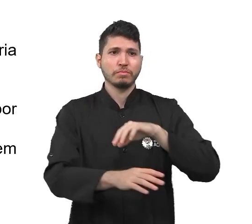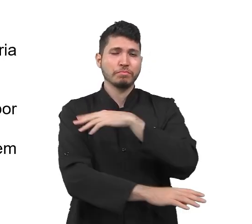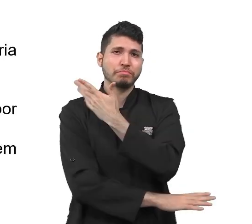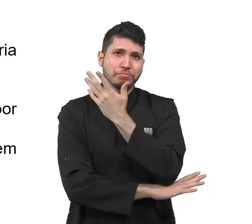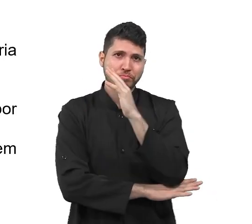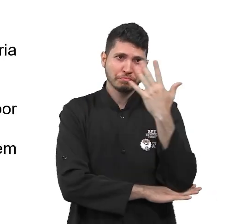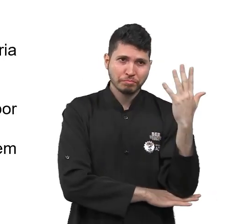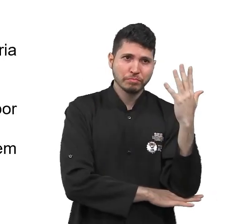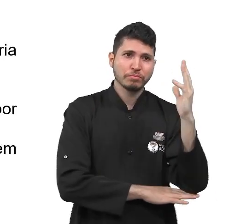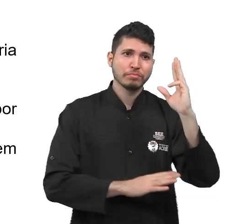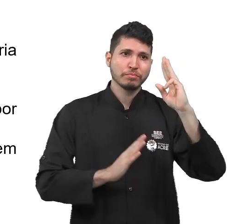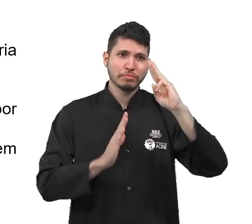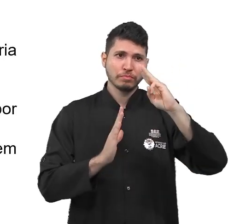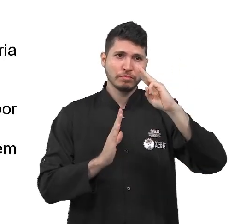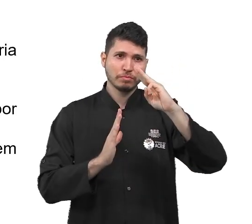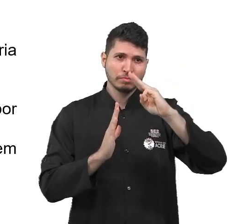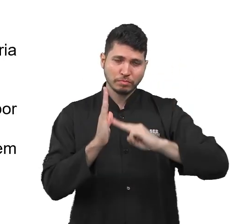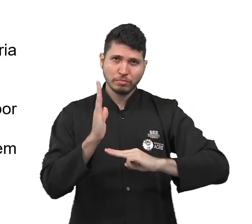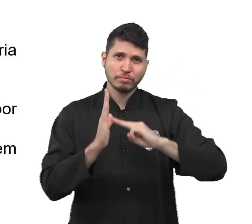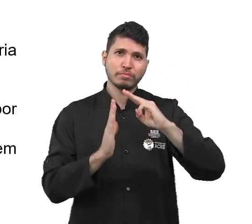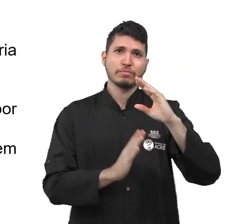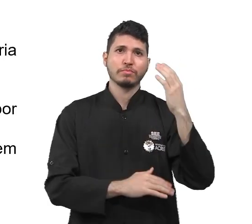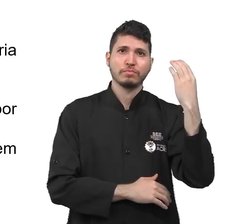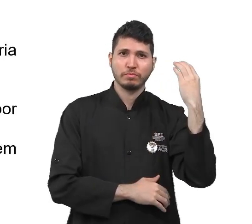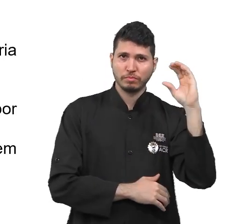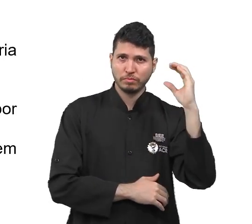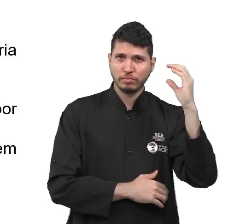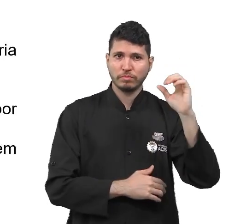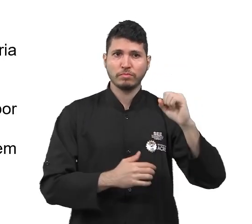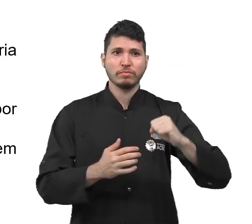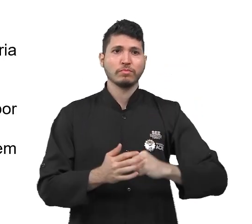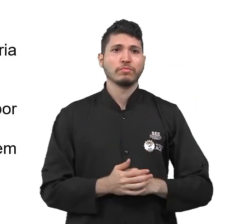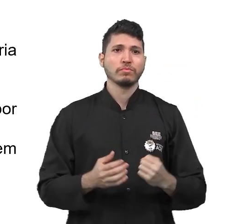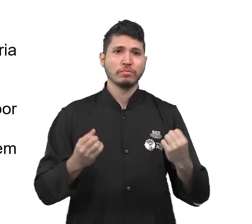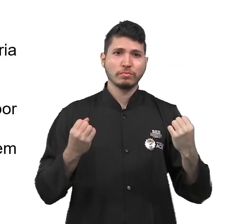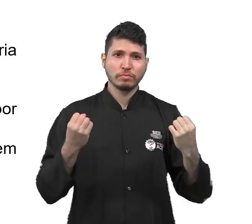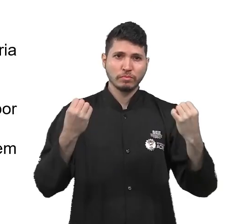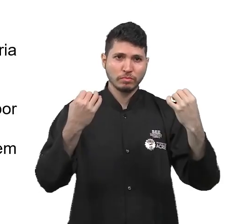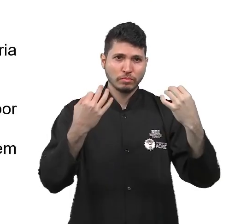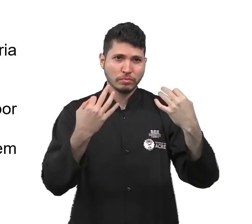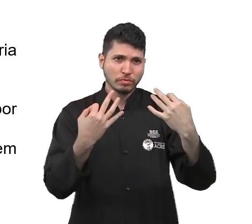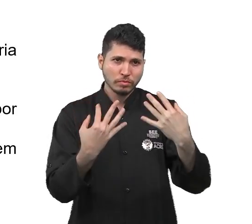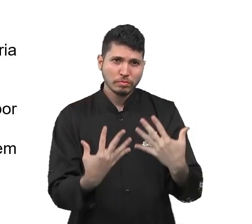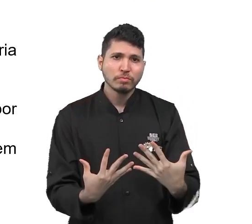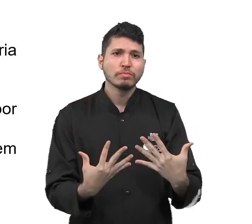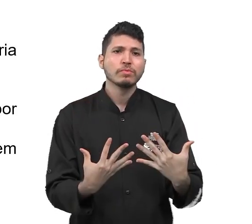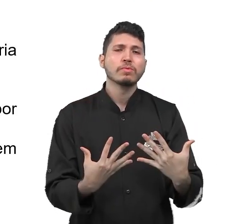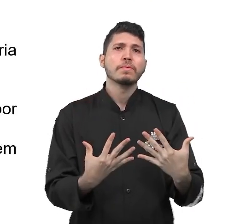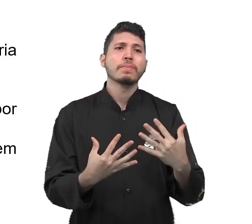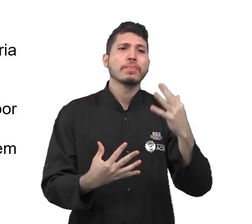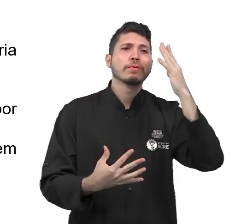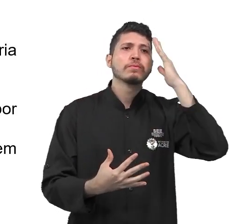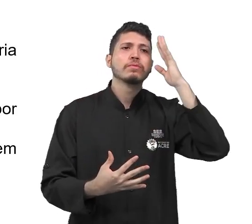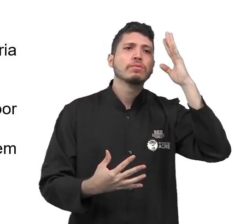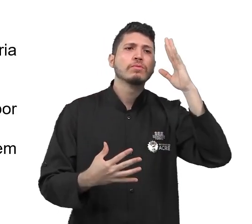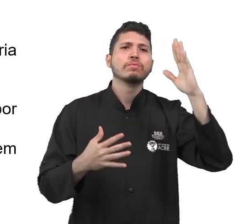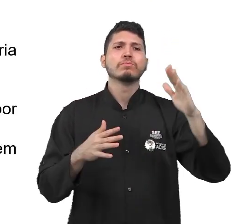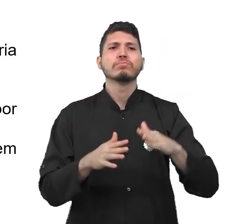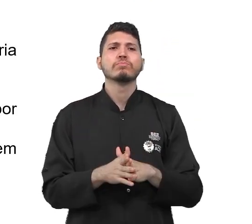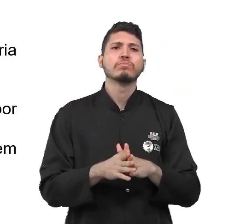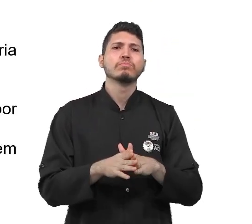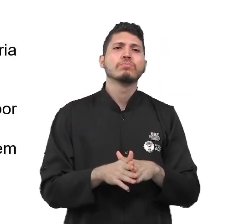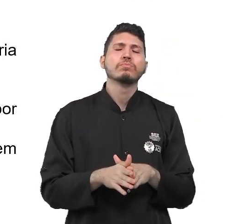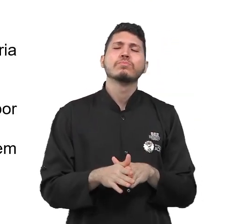método científico, o que torna uma explicação ou teoria científica. Qual o papel